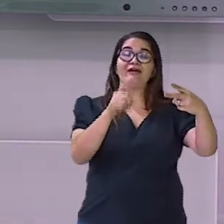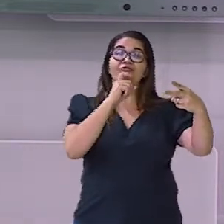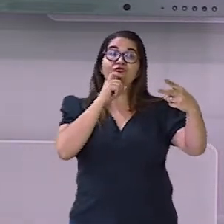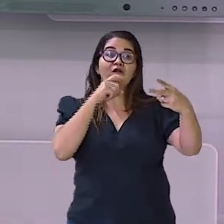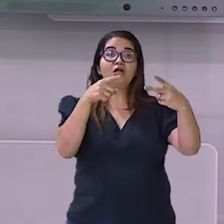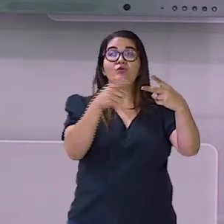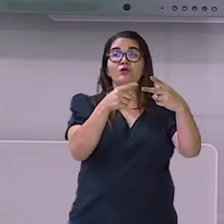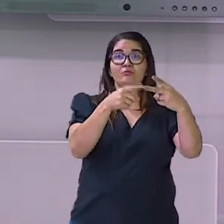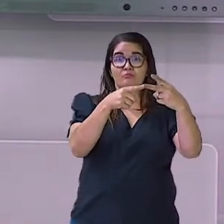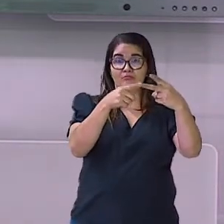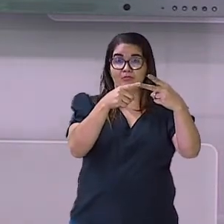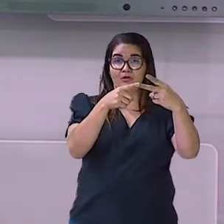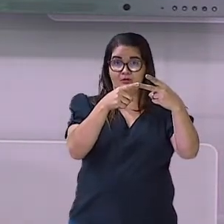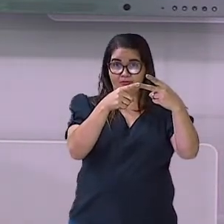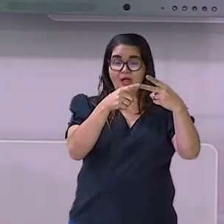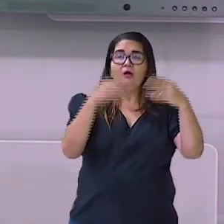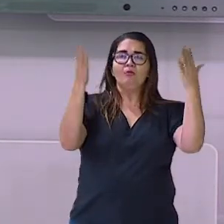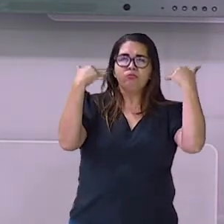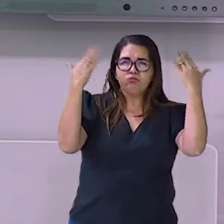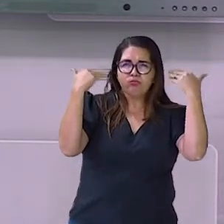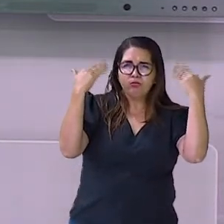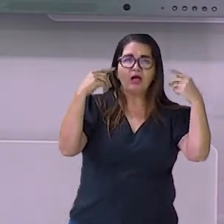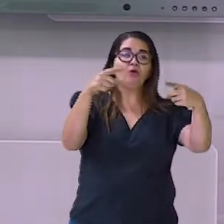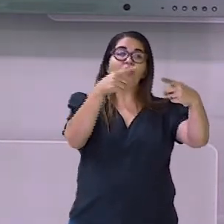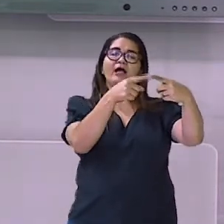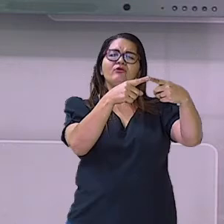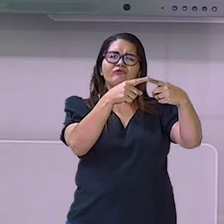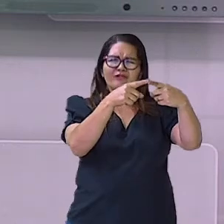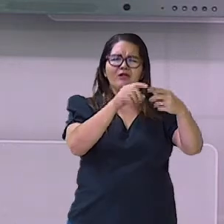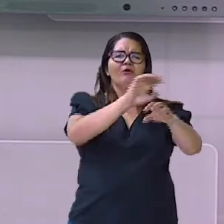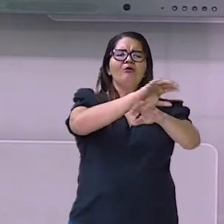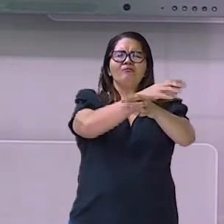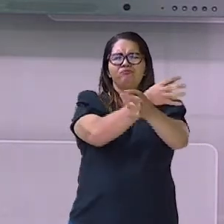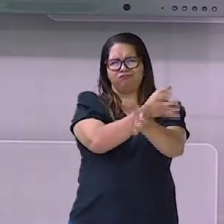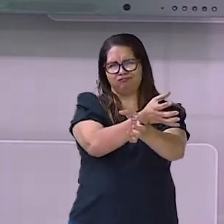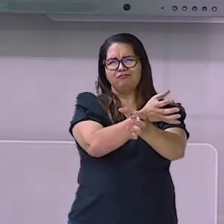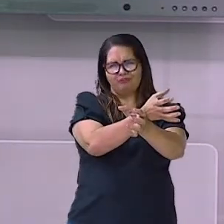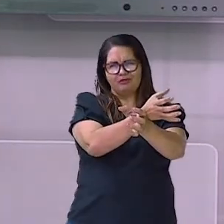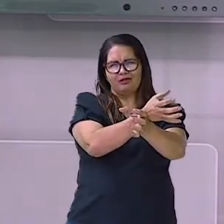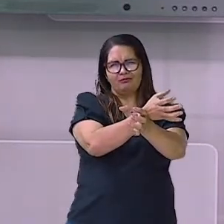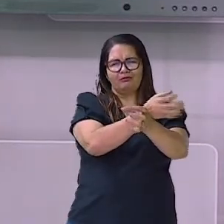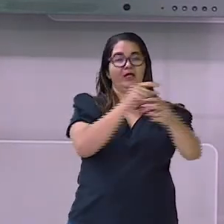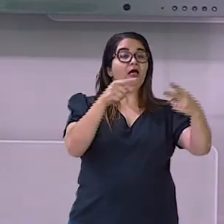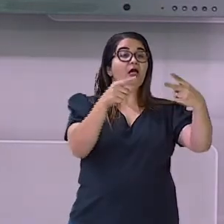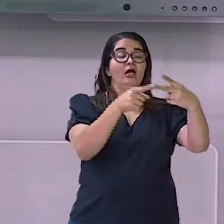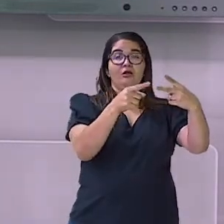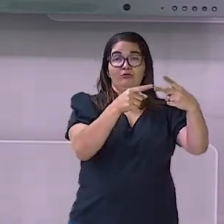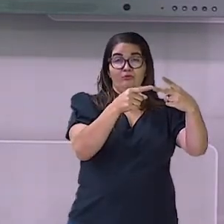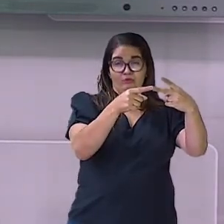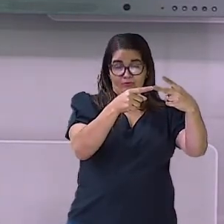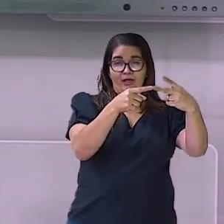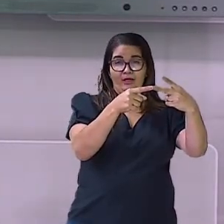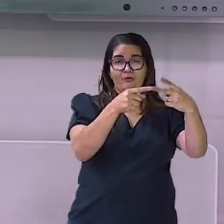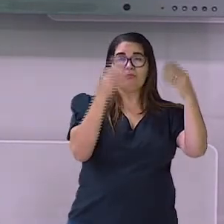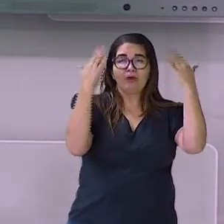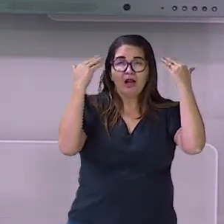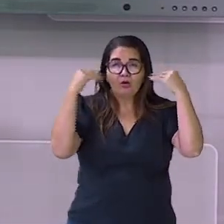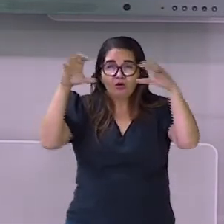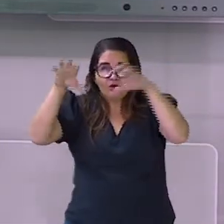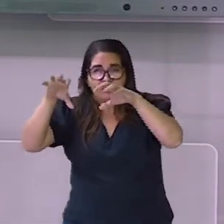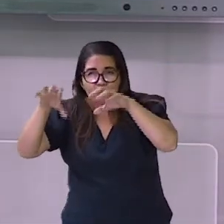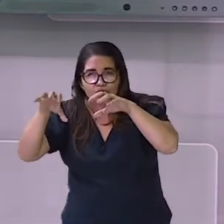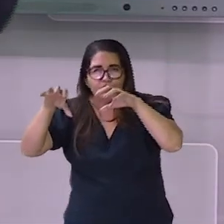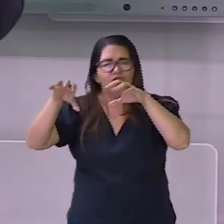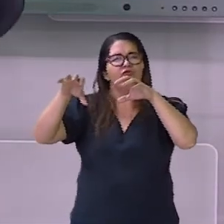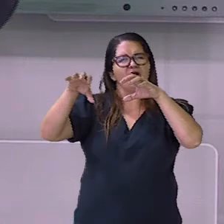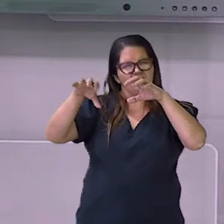oceano. Tanto no inverno quanto no verão. No verão, são as massas de